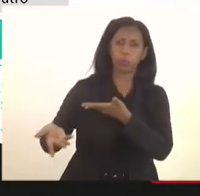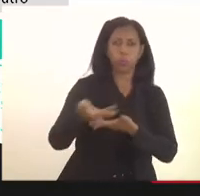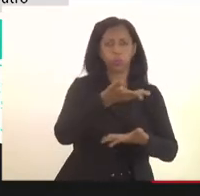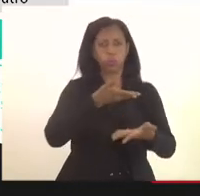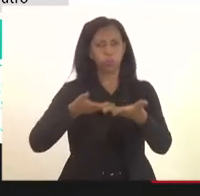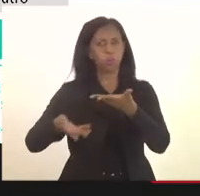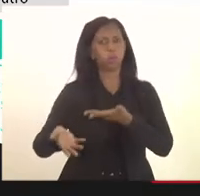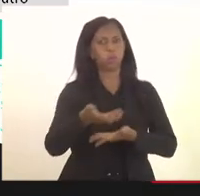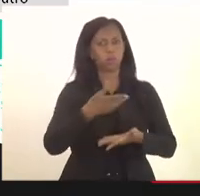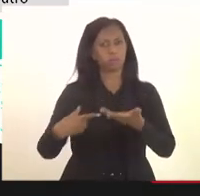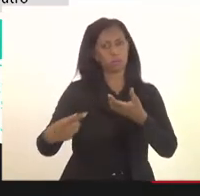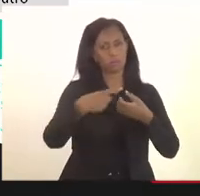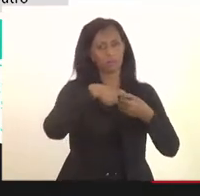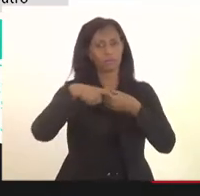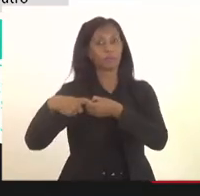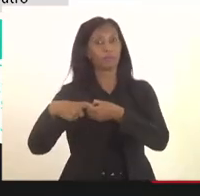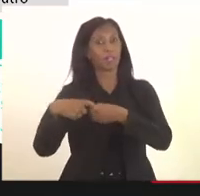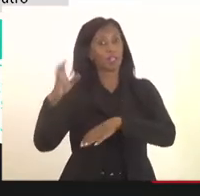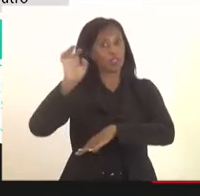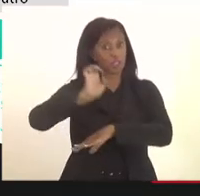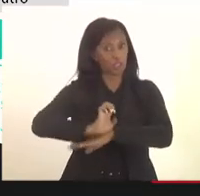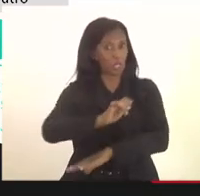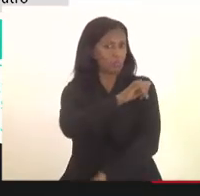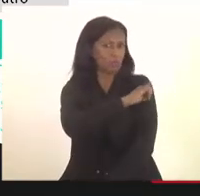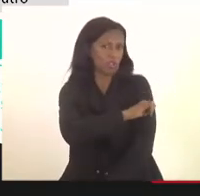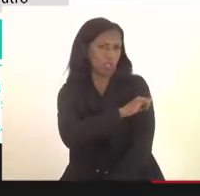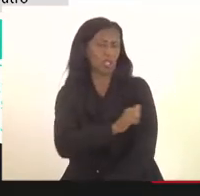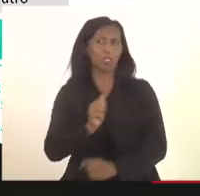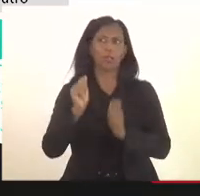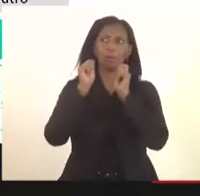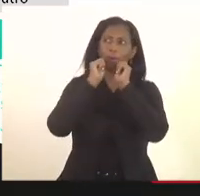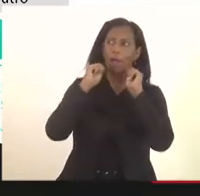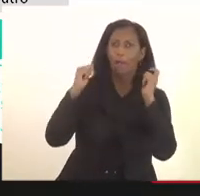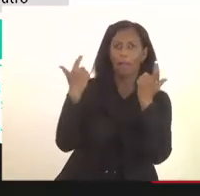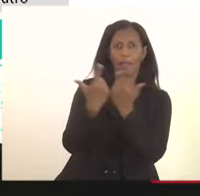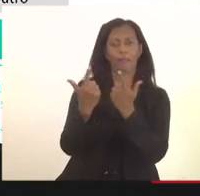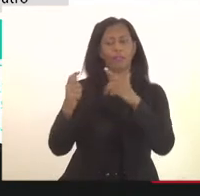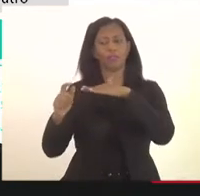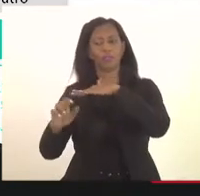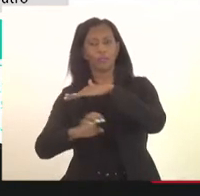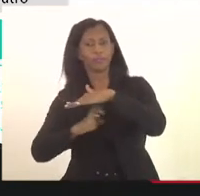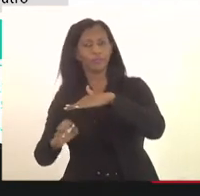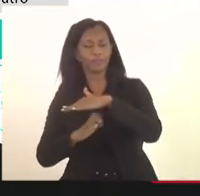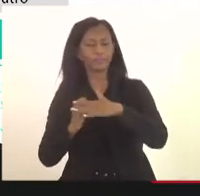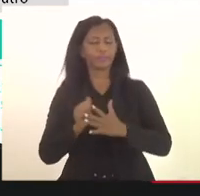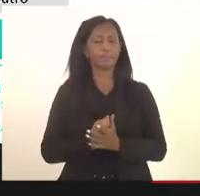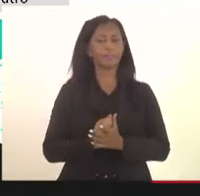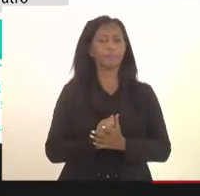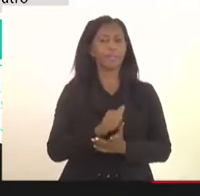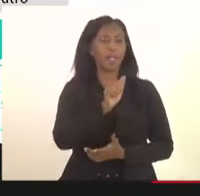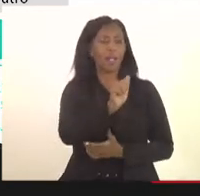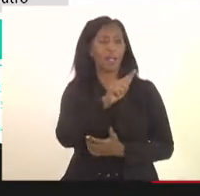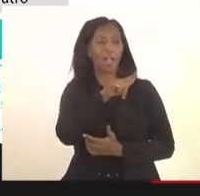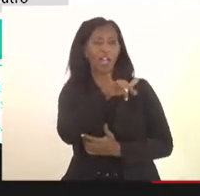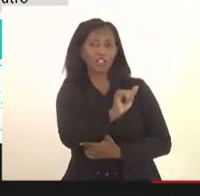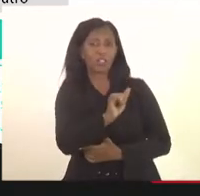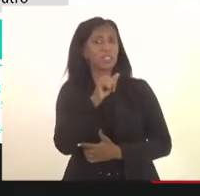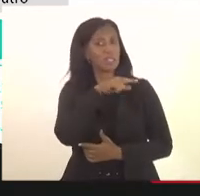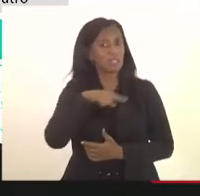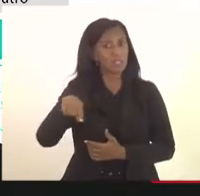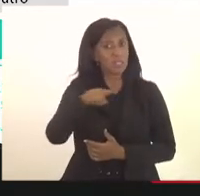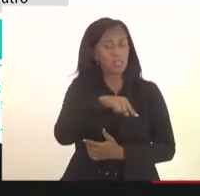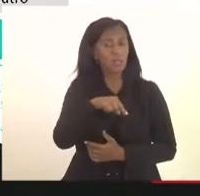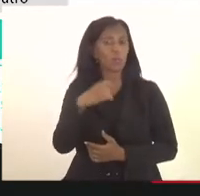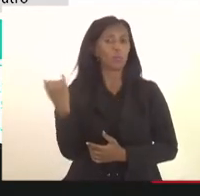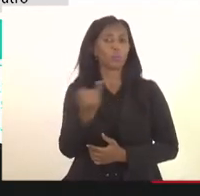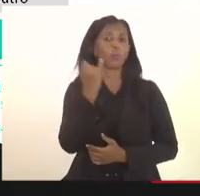stakeholders, né? Estado do Rio de Janeiro, a LERJ, a agência, são stakeholders importantes para nós,